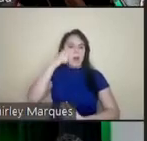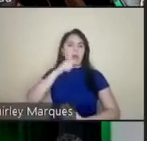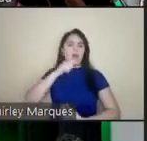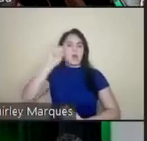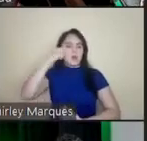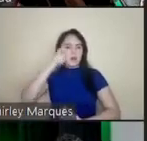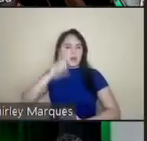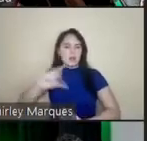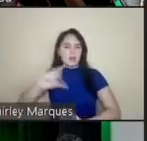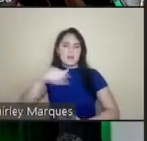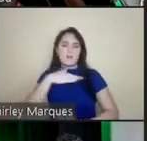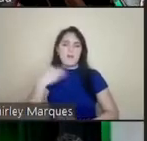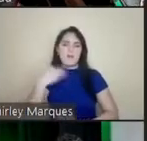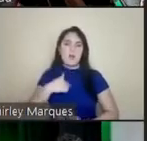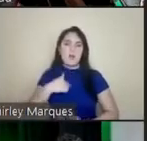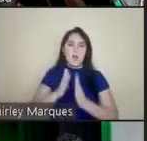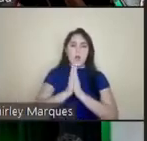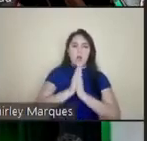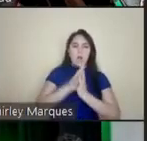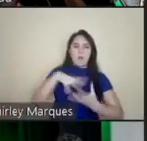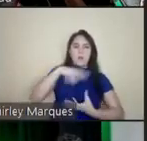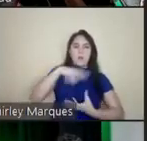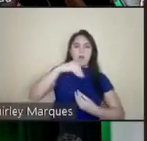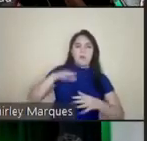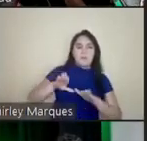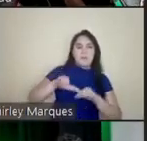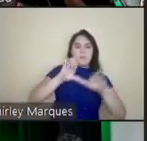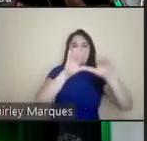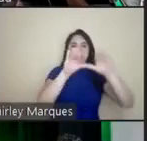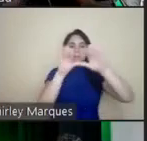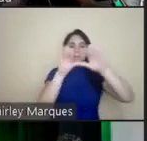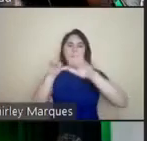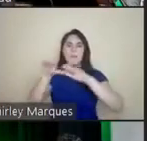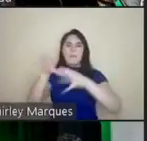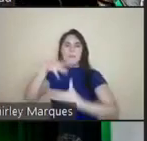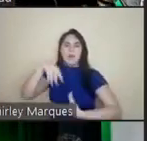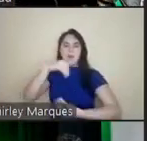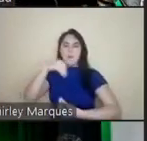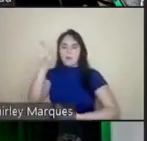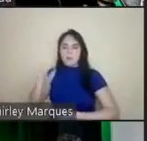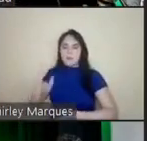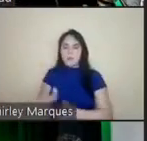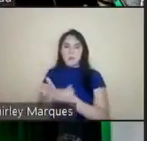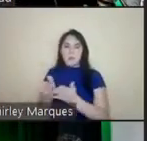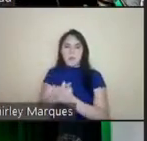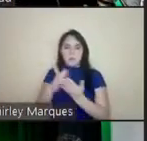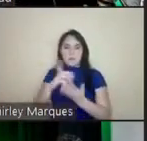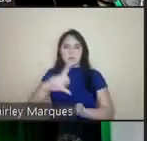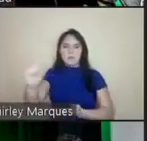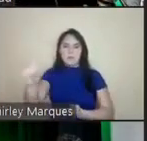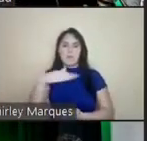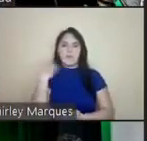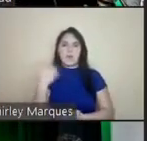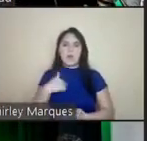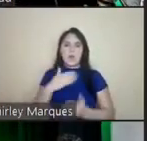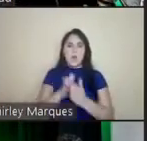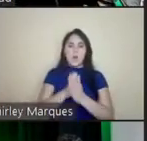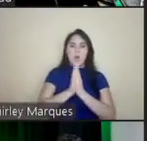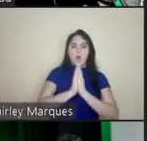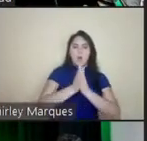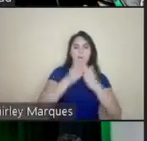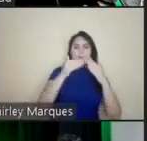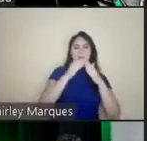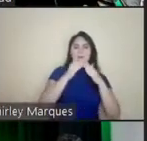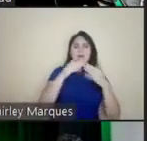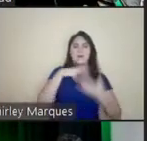que emplume em pássaro. Para a alma do pobre que se foi, eu rogo ao poema que petrifique o pão. Para